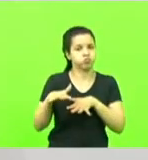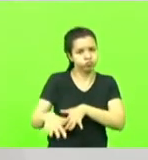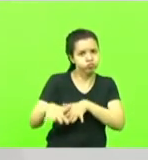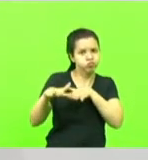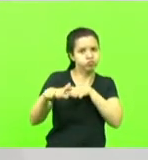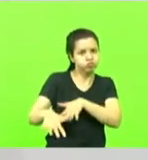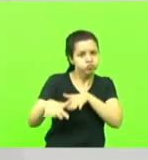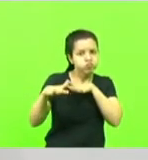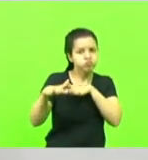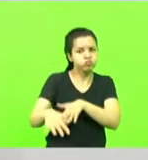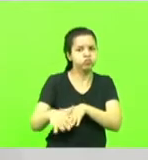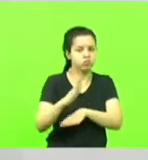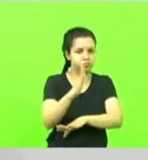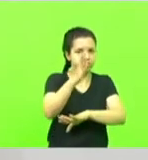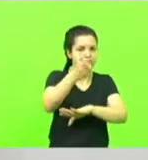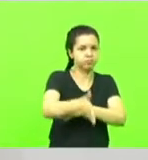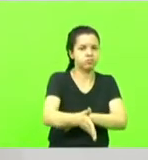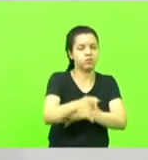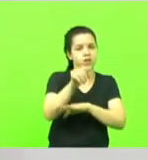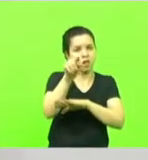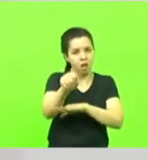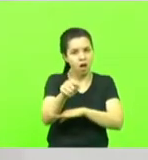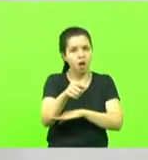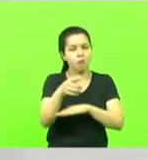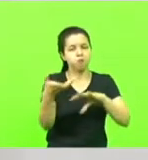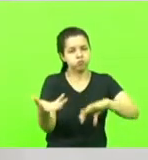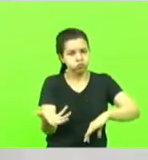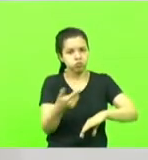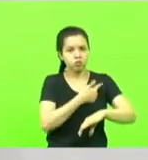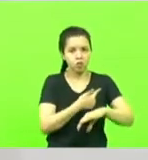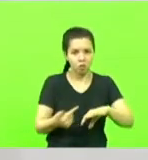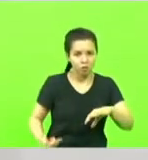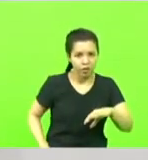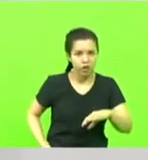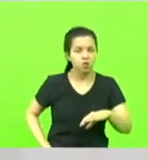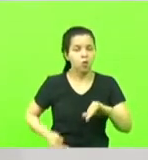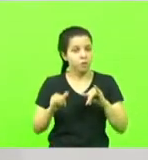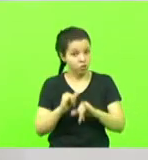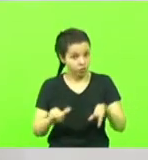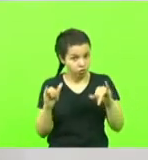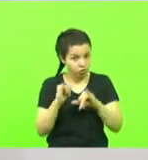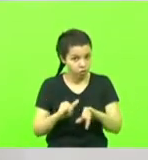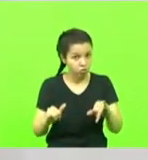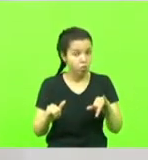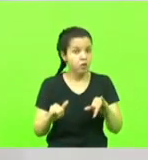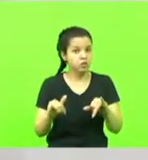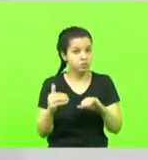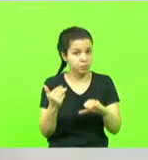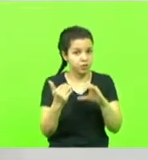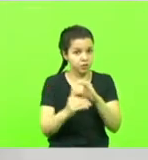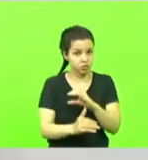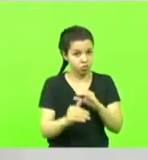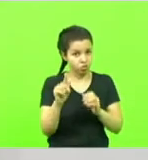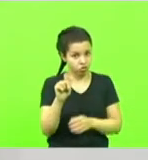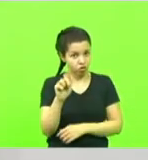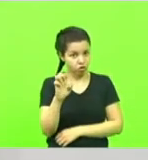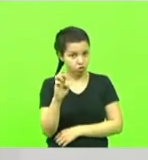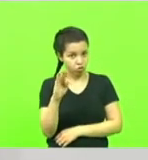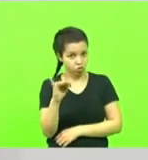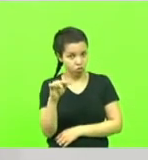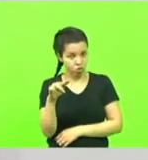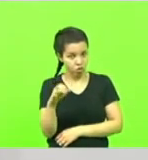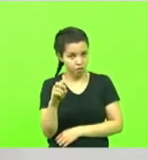ao Palácio do Governo naquela época. Os manifestantes, senhor presidente, foram recebidos pelo presidente Getúlio Vargas, que aceitou